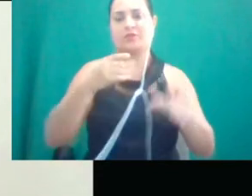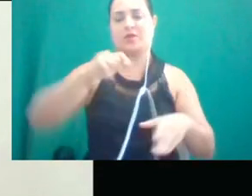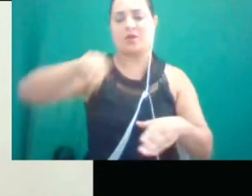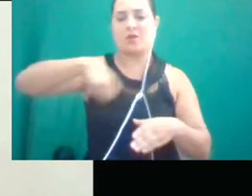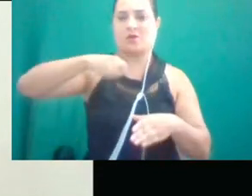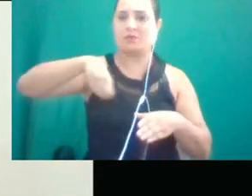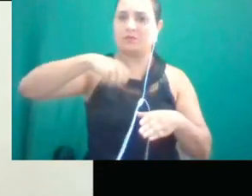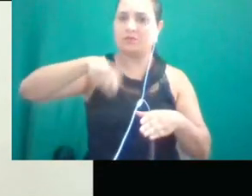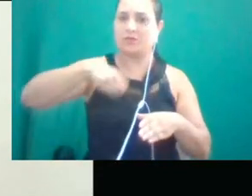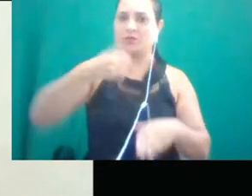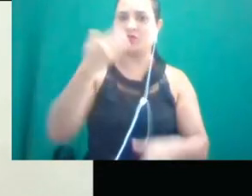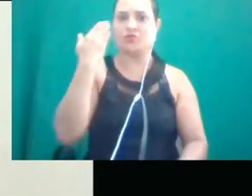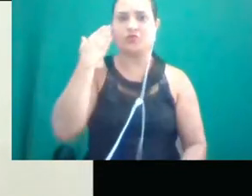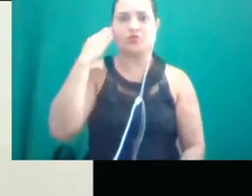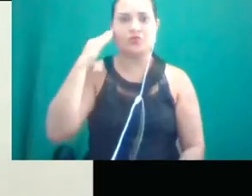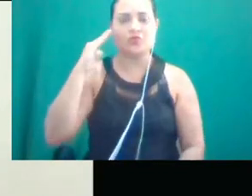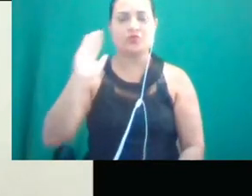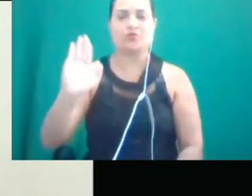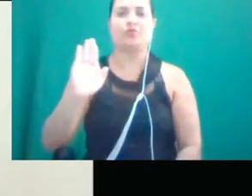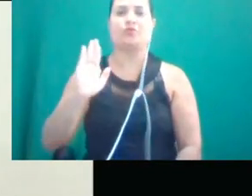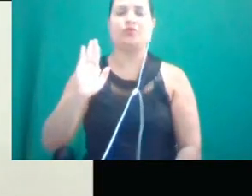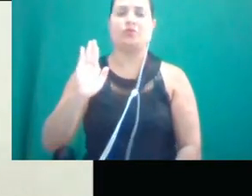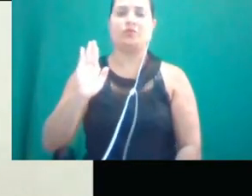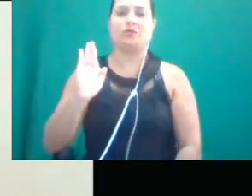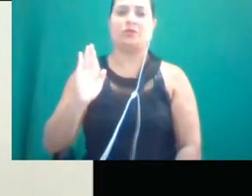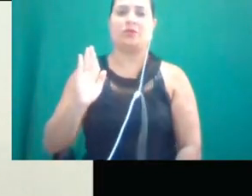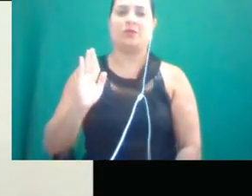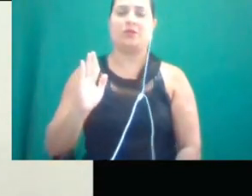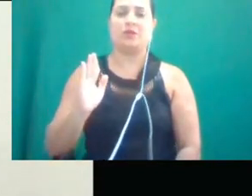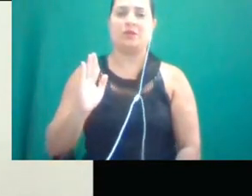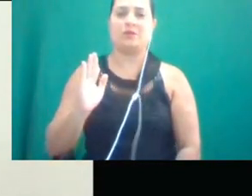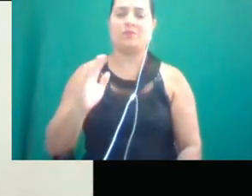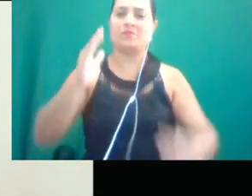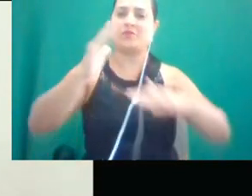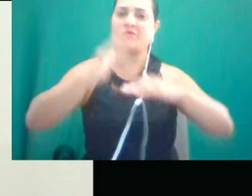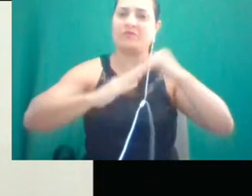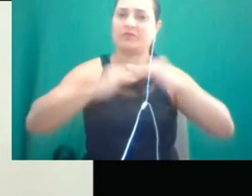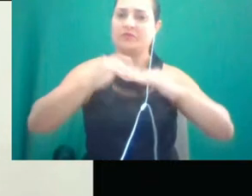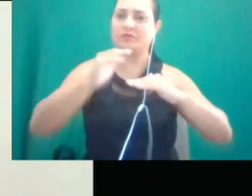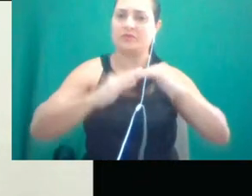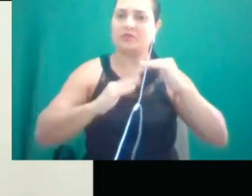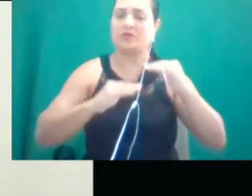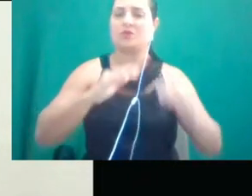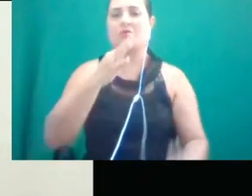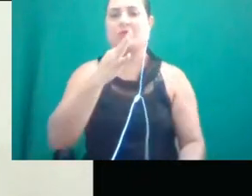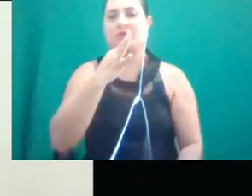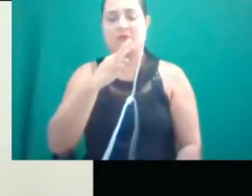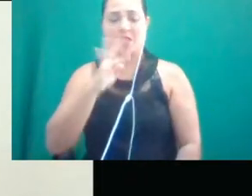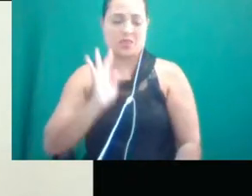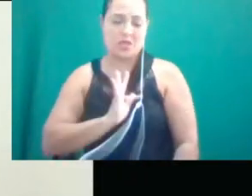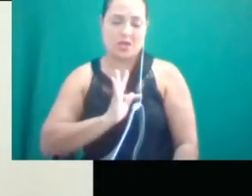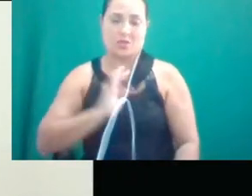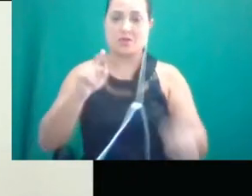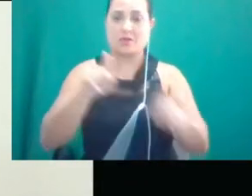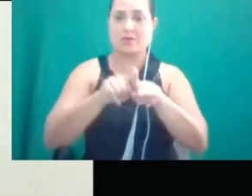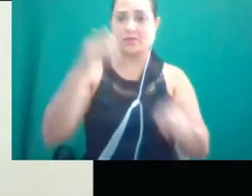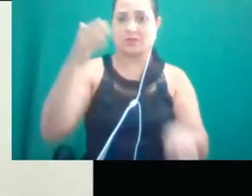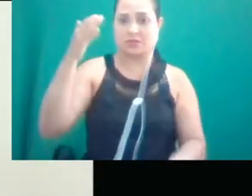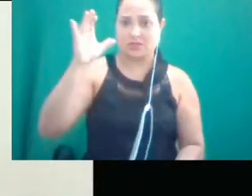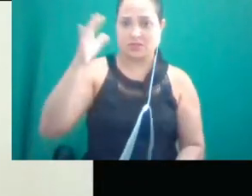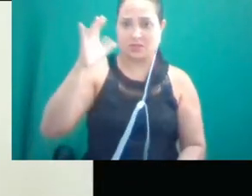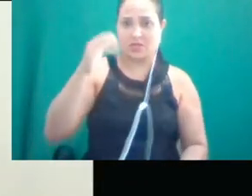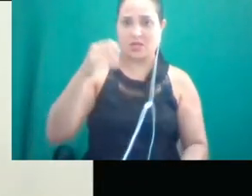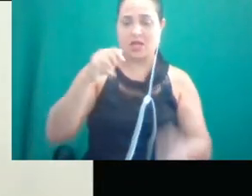e normativos, com especial atenção ao código de ética, sempre buscando uma harmonização perfeita